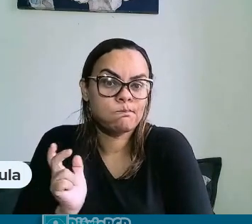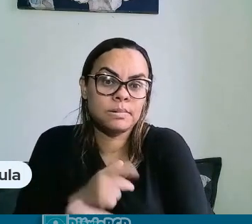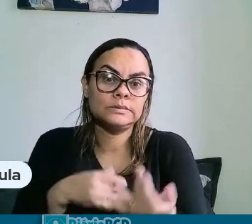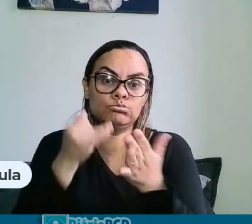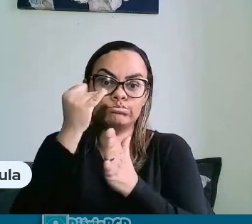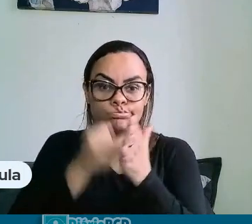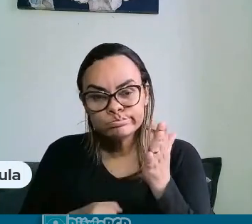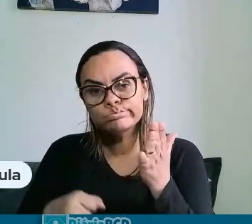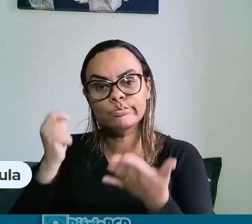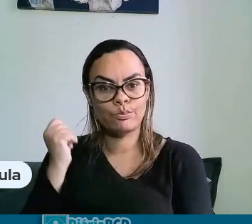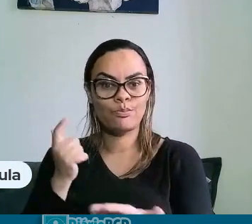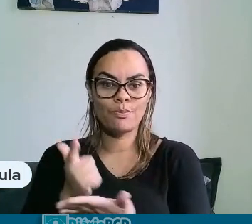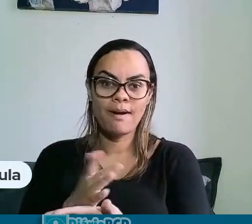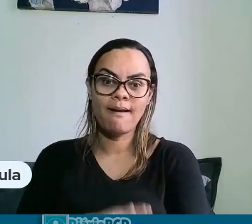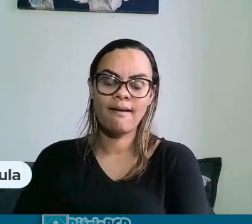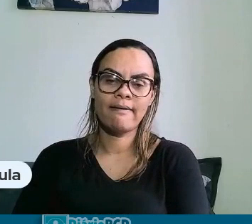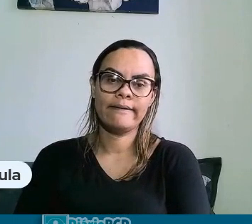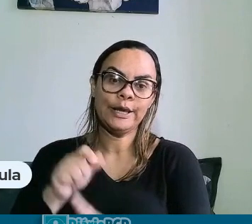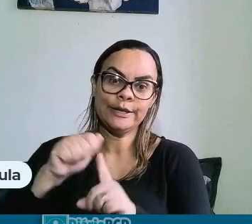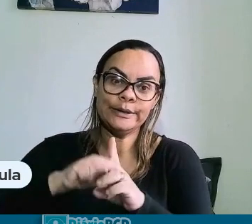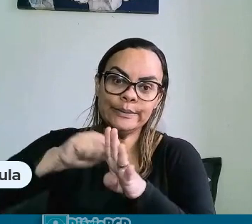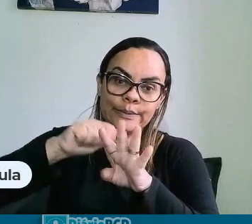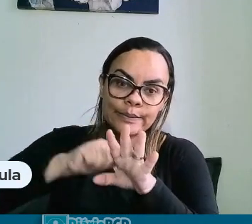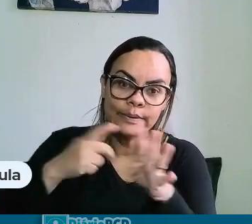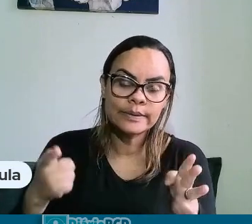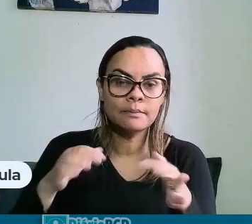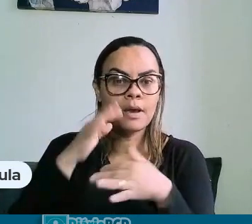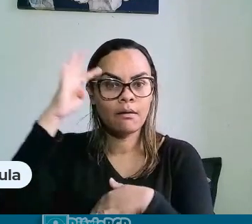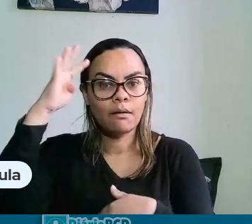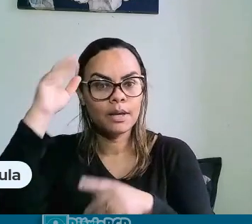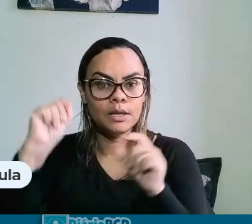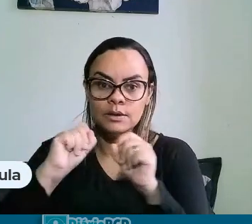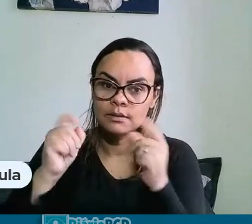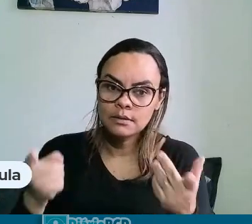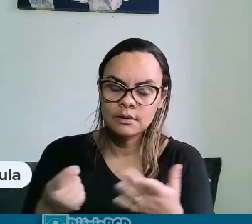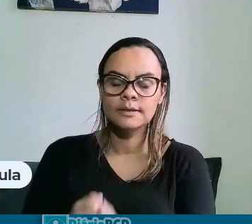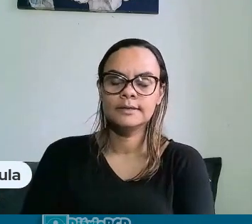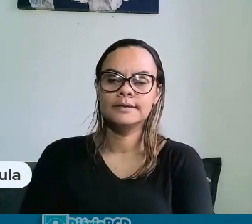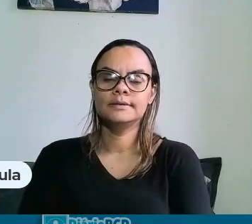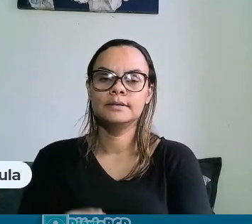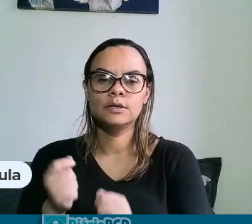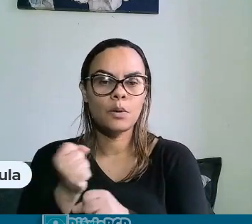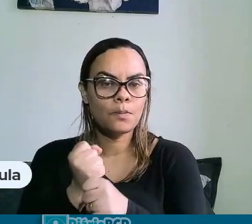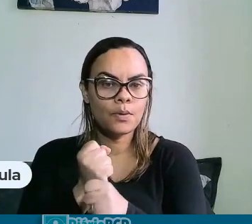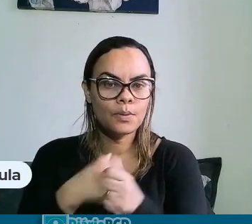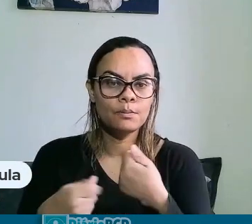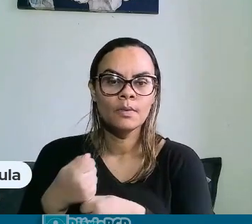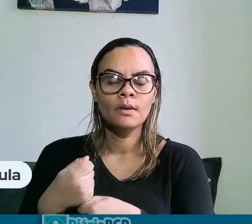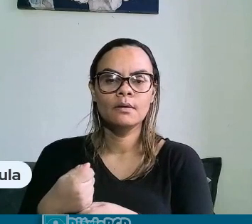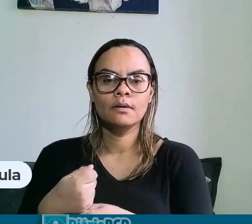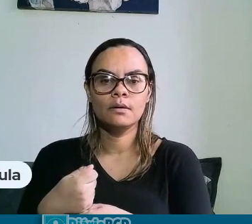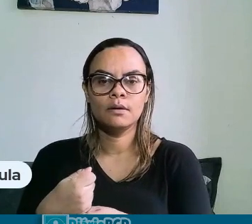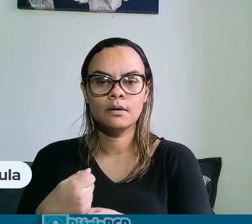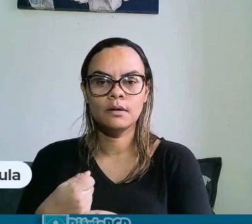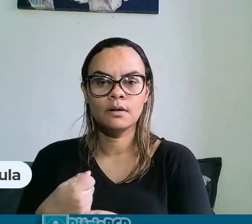imposto que a gente paga durante todos os meses. Mas o senhor imagina que com esta reforma que está por